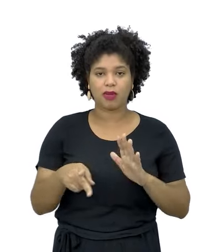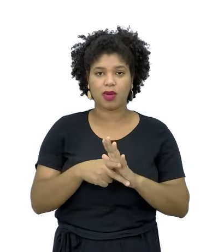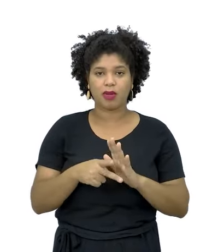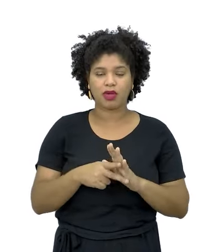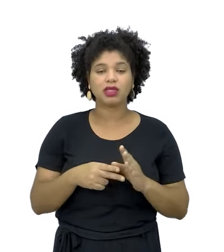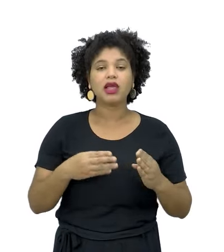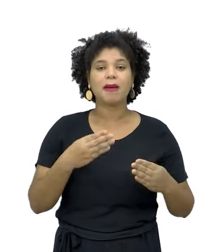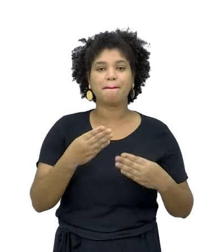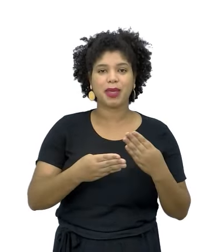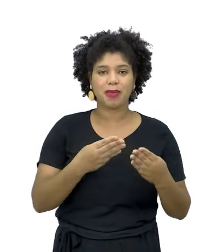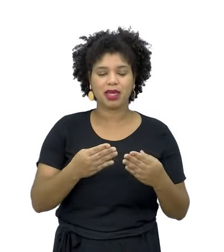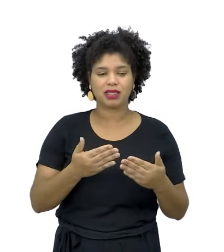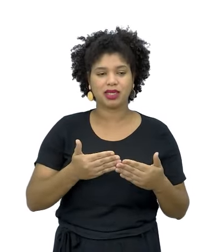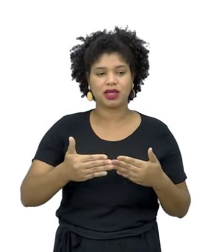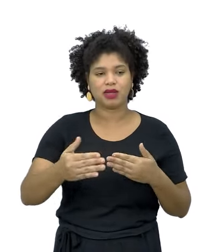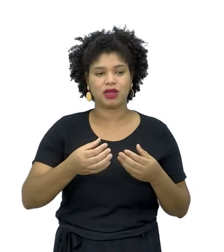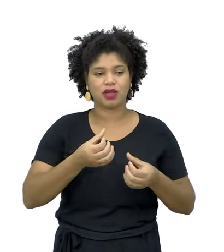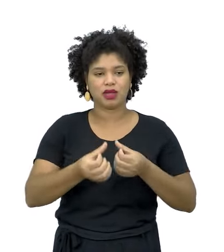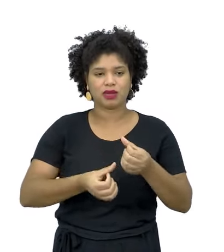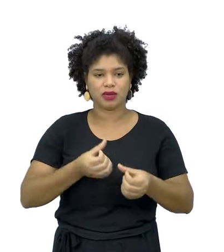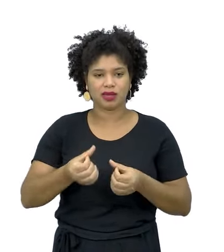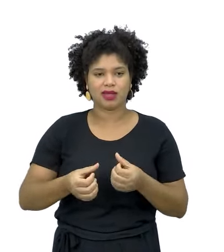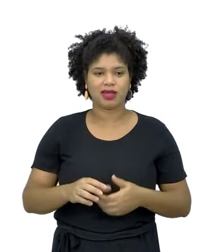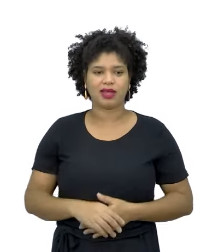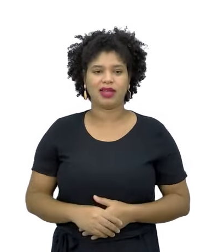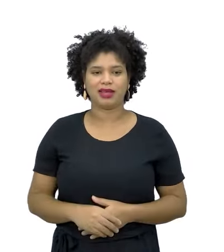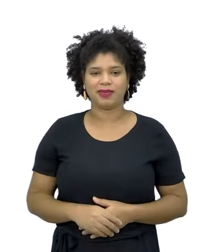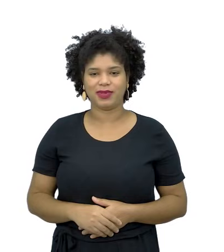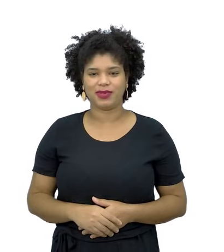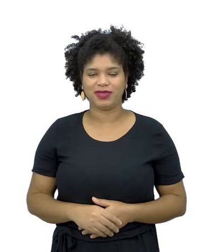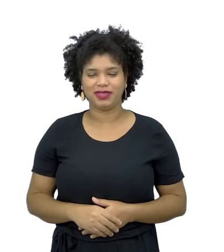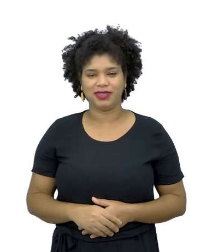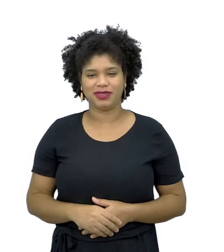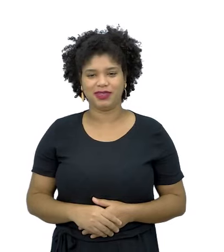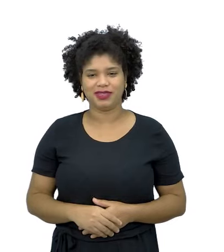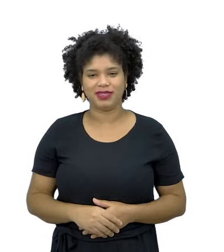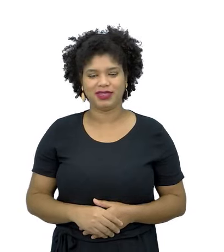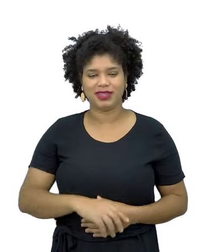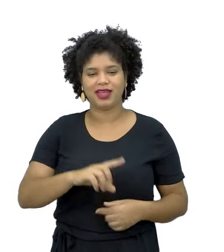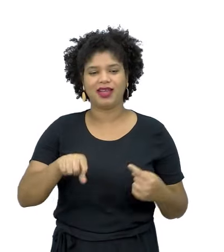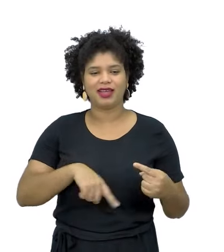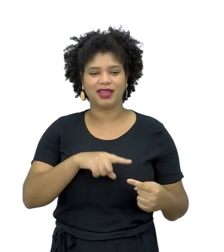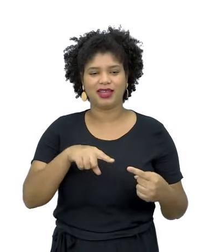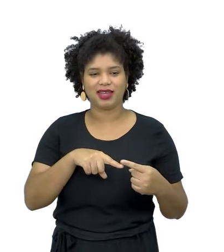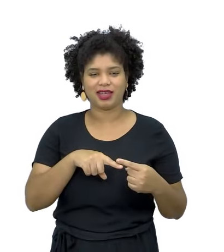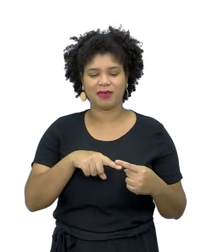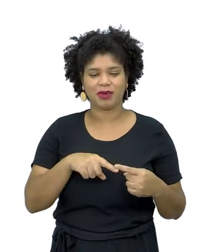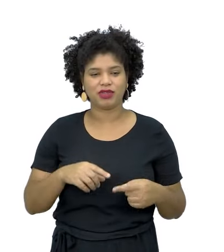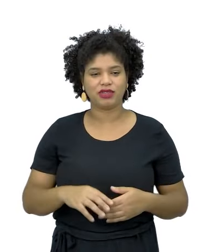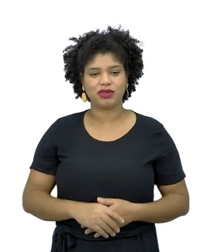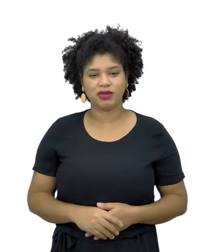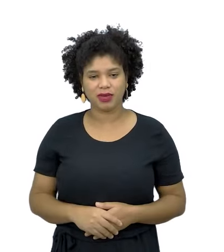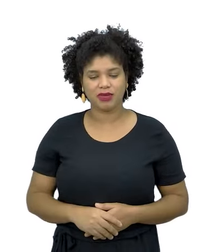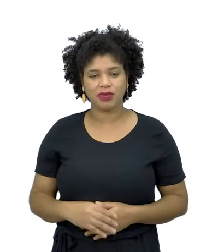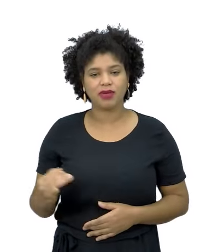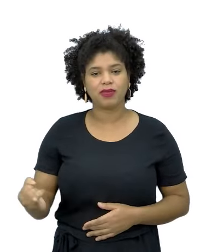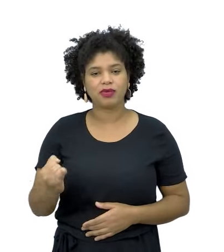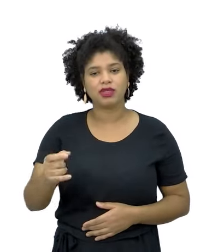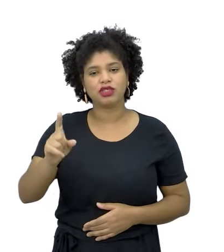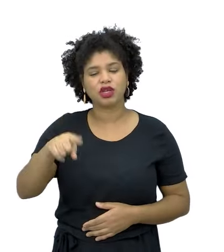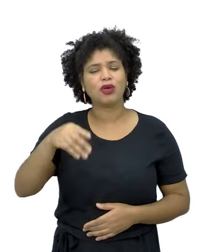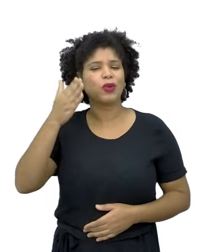nesse início, né, do material Aprender Sempre, que apresenta aí os objetivos de cada aula, que é importante,